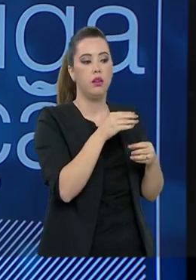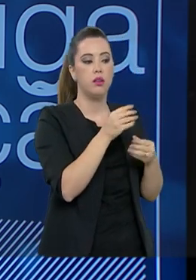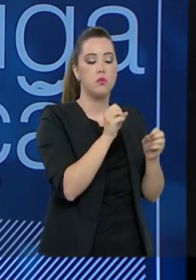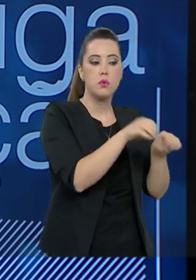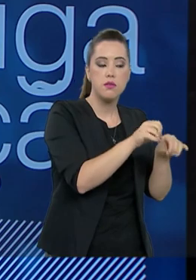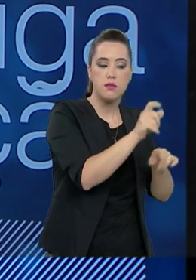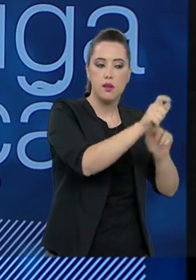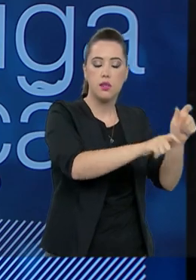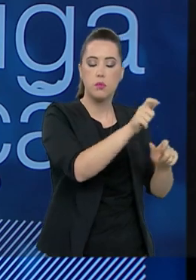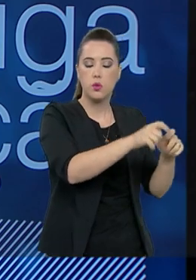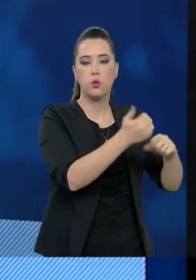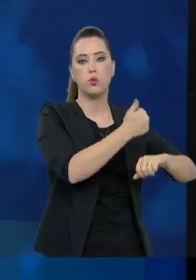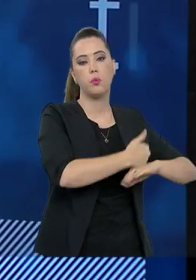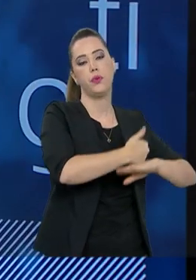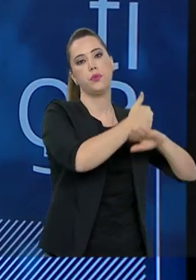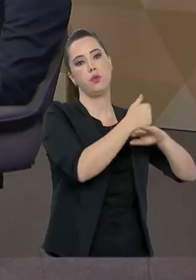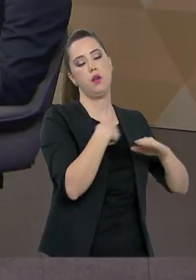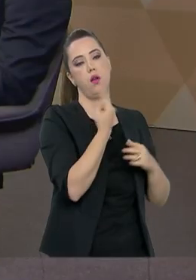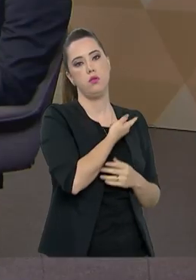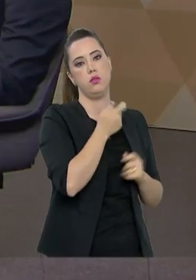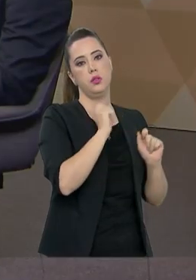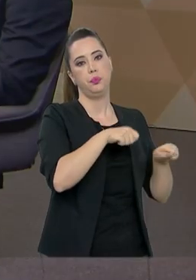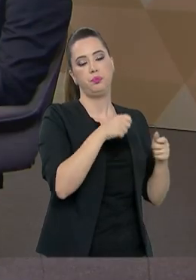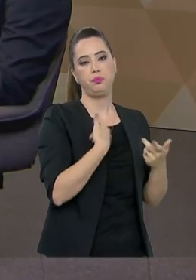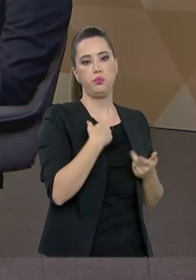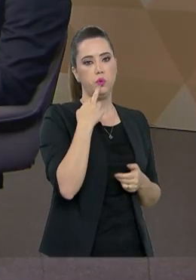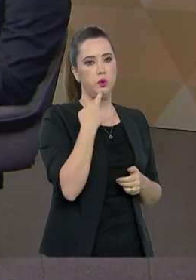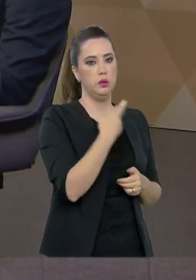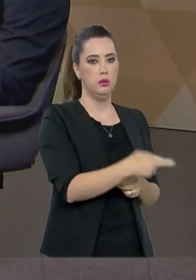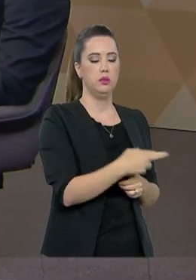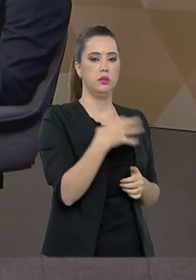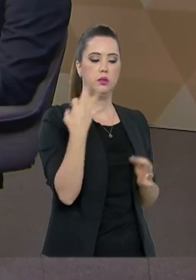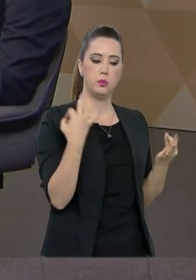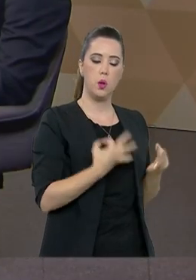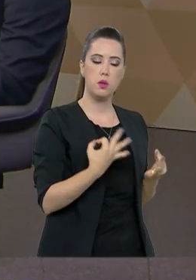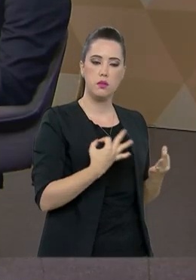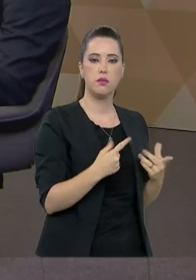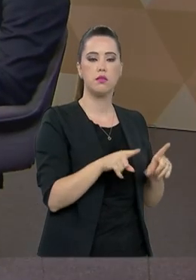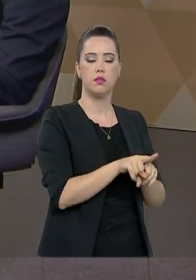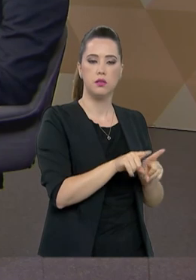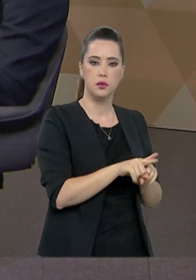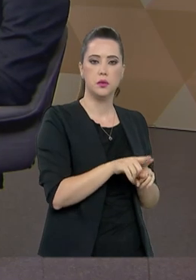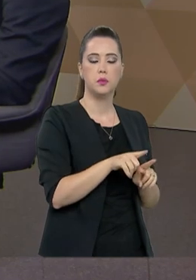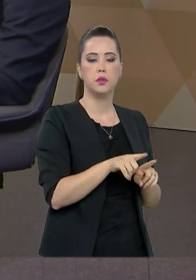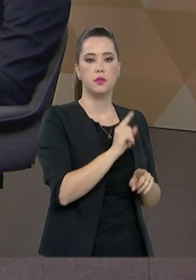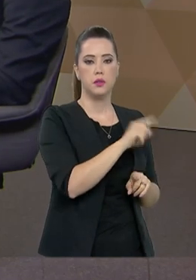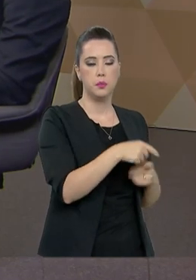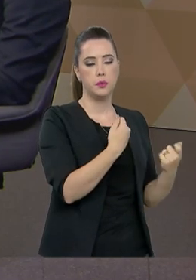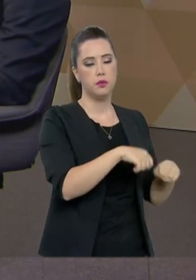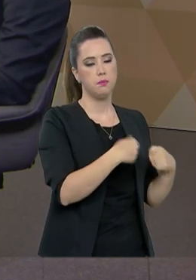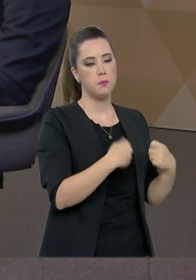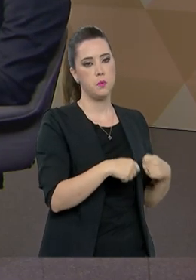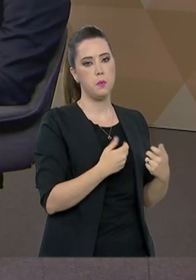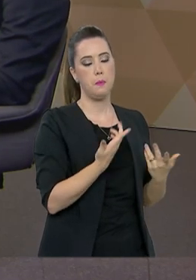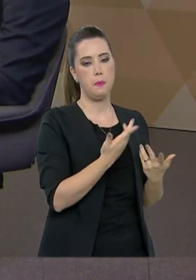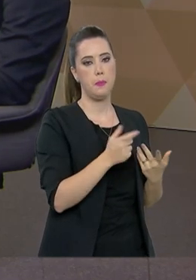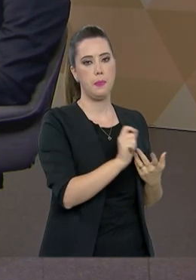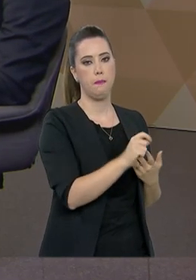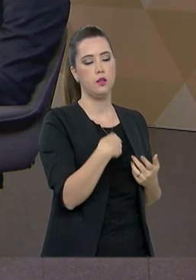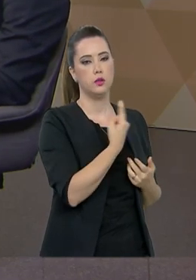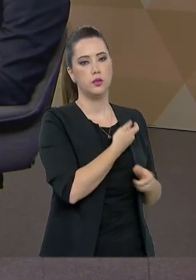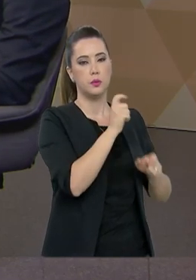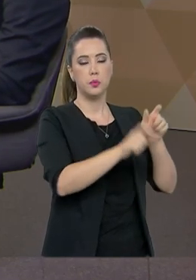né, para que a gente tenha resultados sólidos, consistentes também. É necessário que o